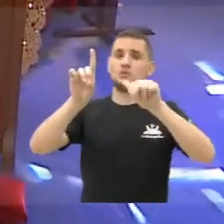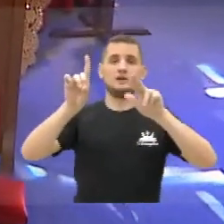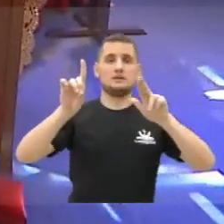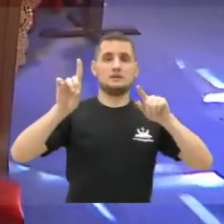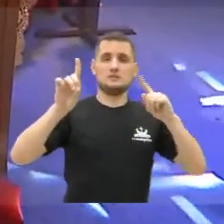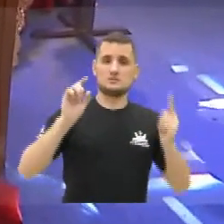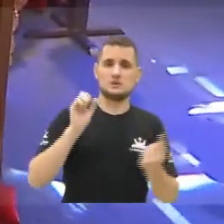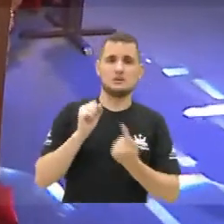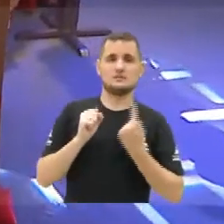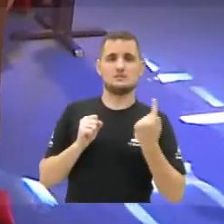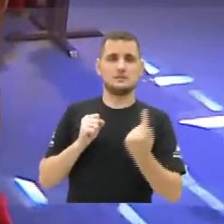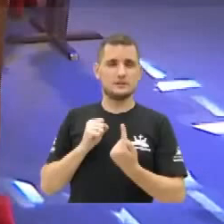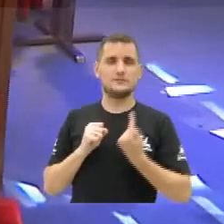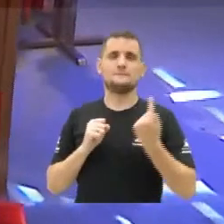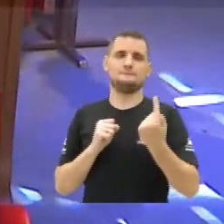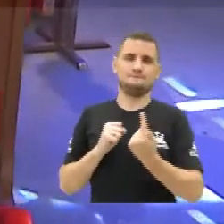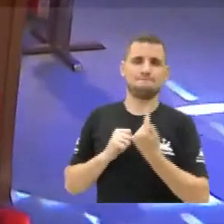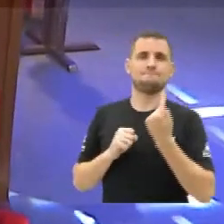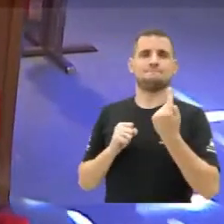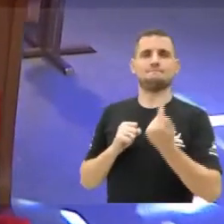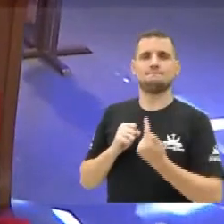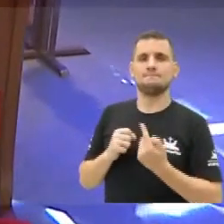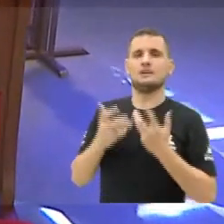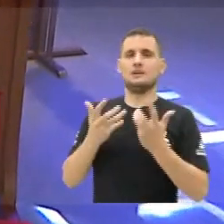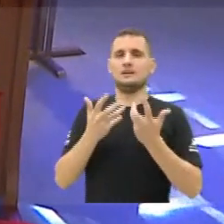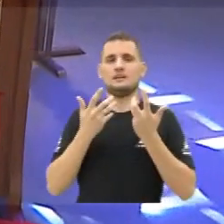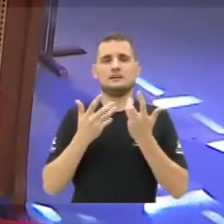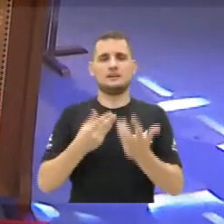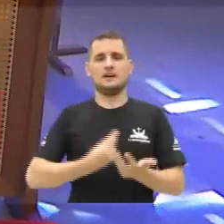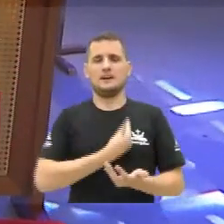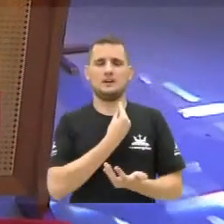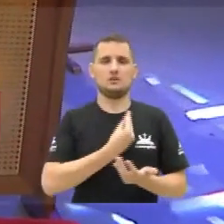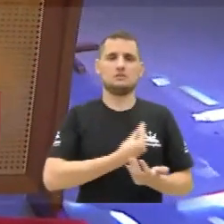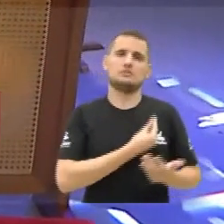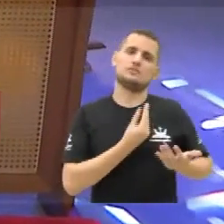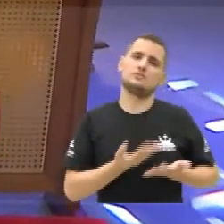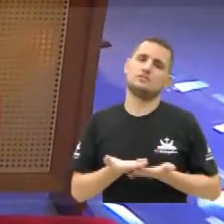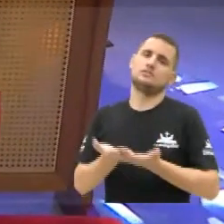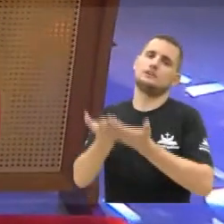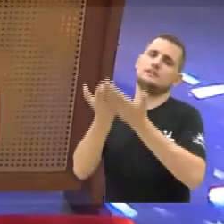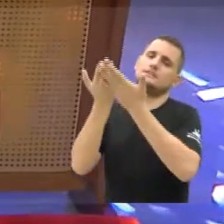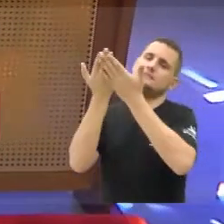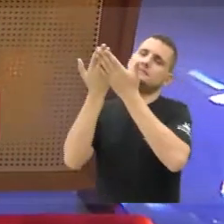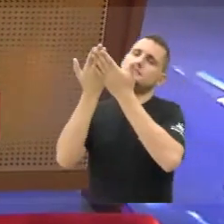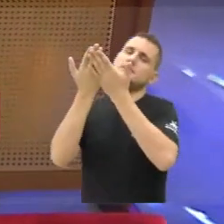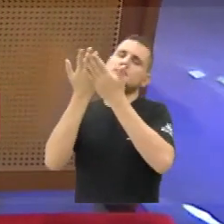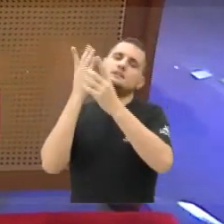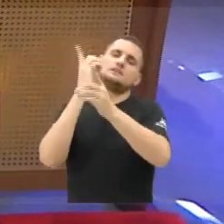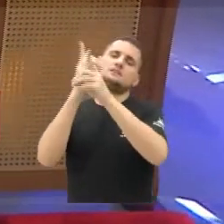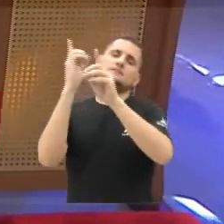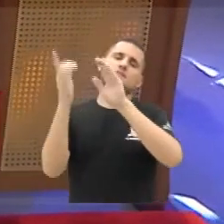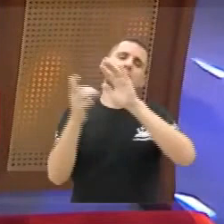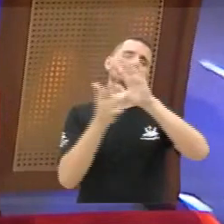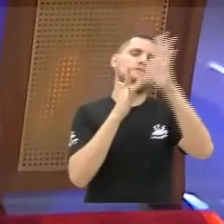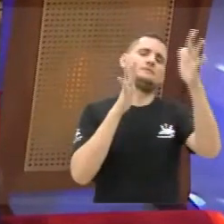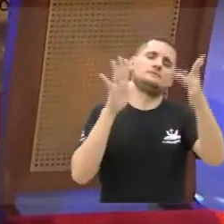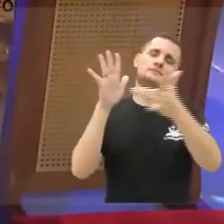Não estou sozinho. Vou me entregar, em ti me